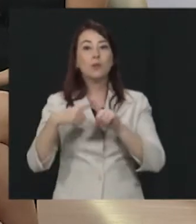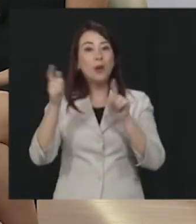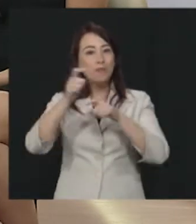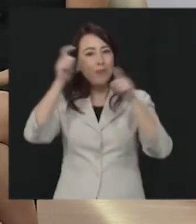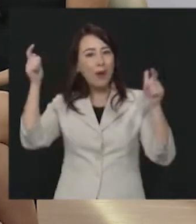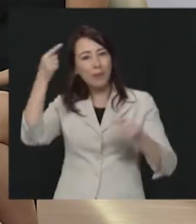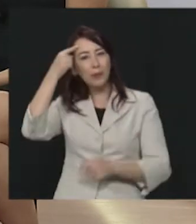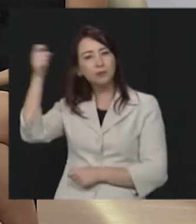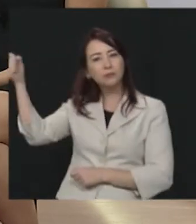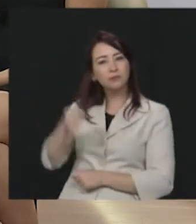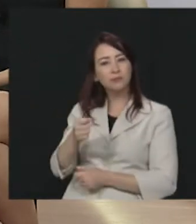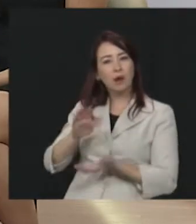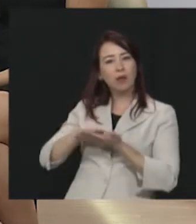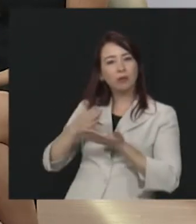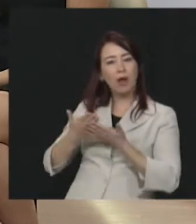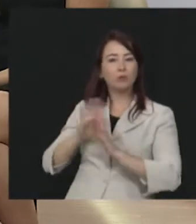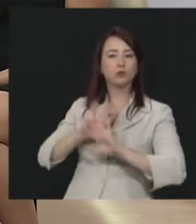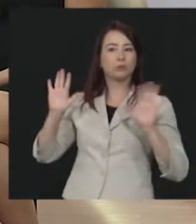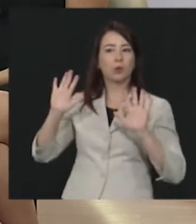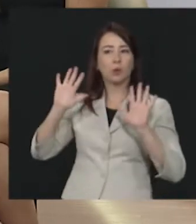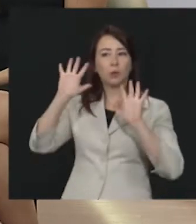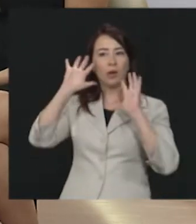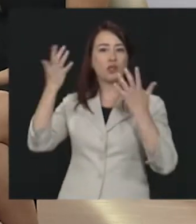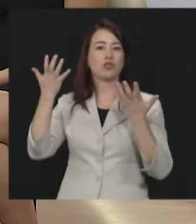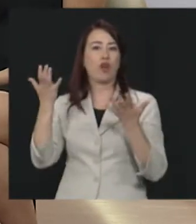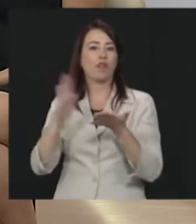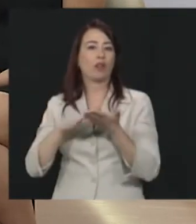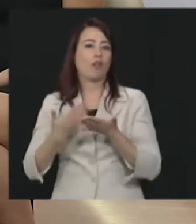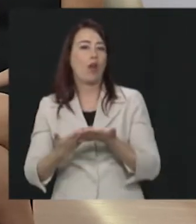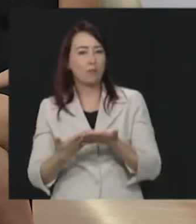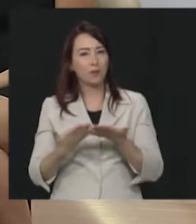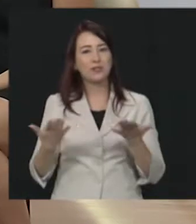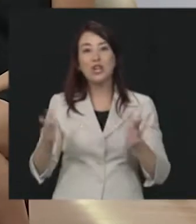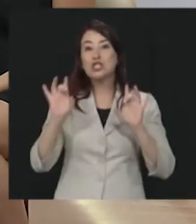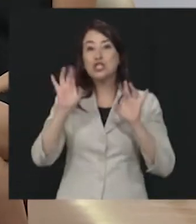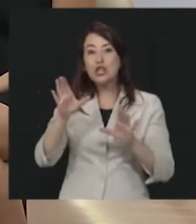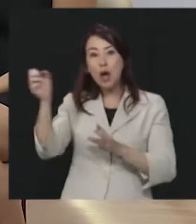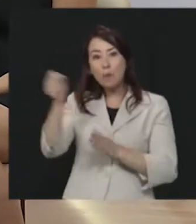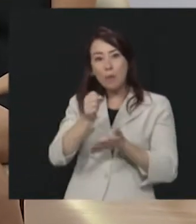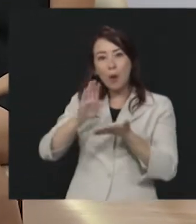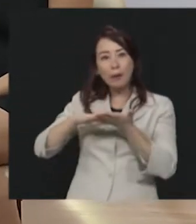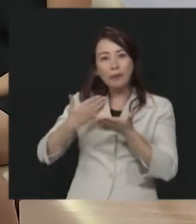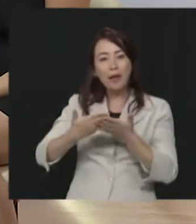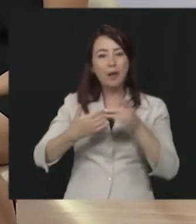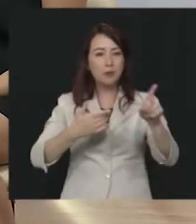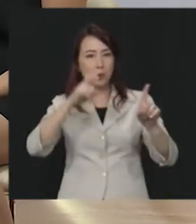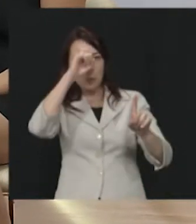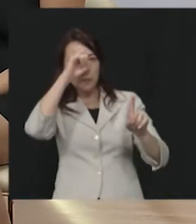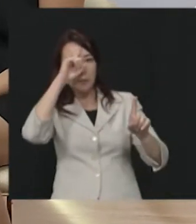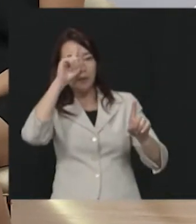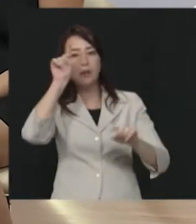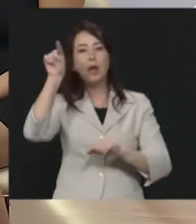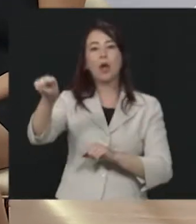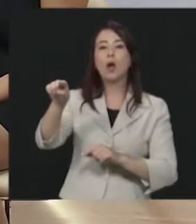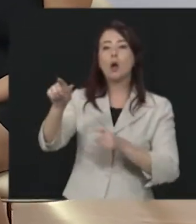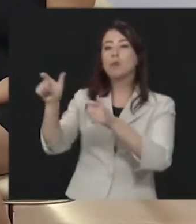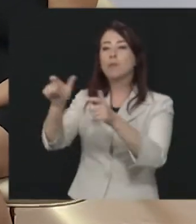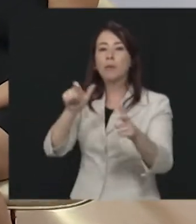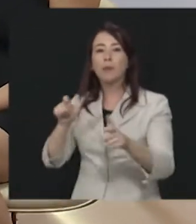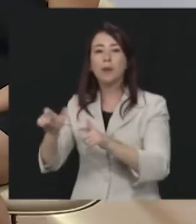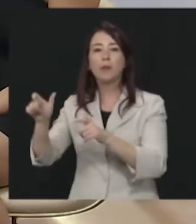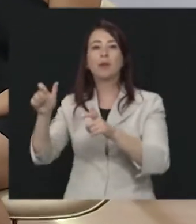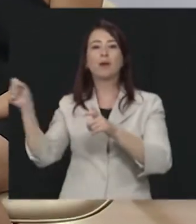só colocar um intérprete de Libras e tudo está resolvido. Então, basta colocar um intérprete no hospital, um intérprete nos órgãos públicos